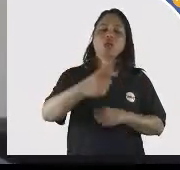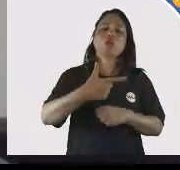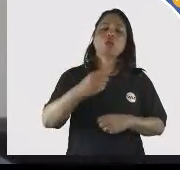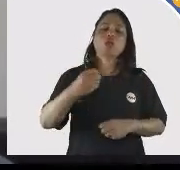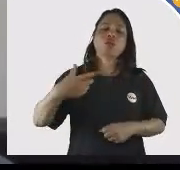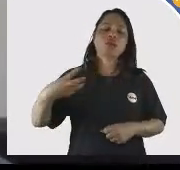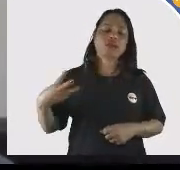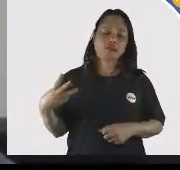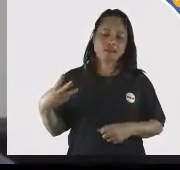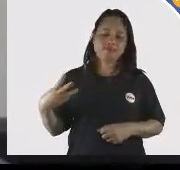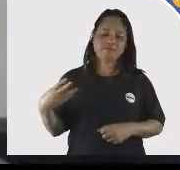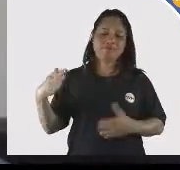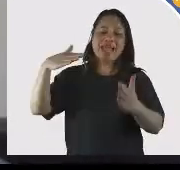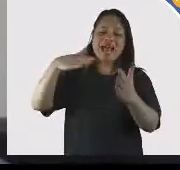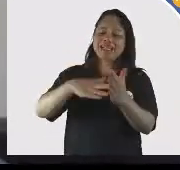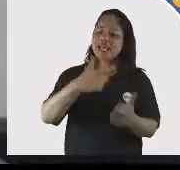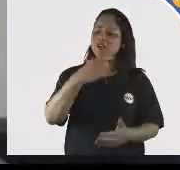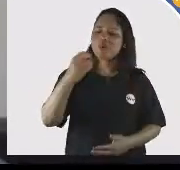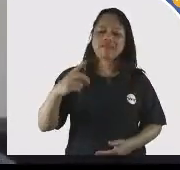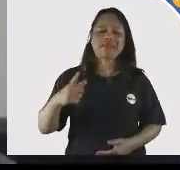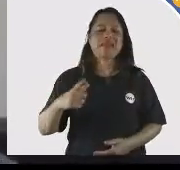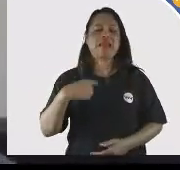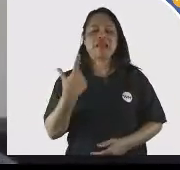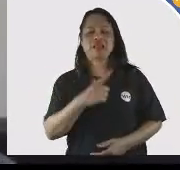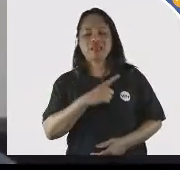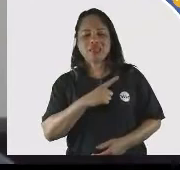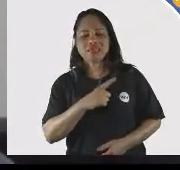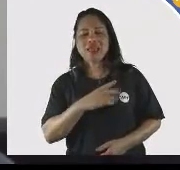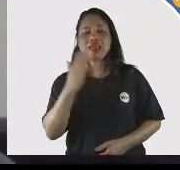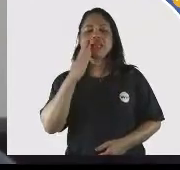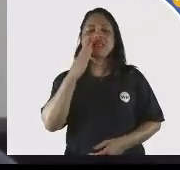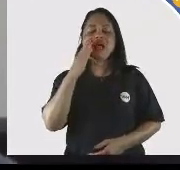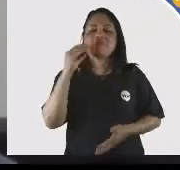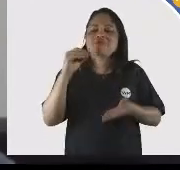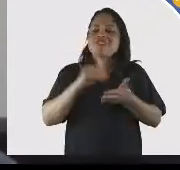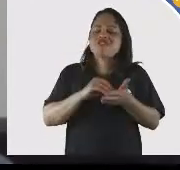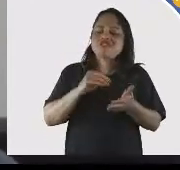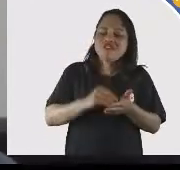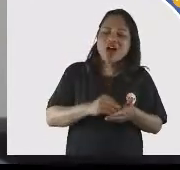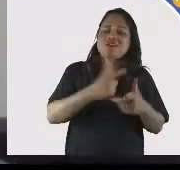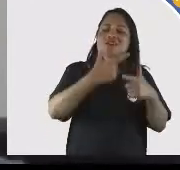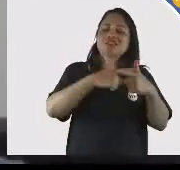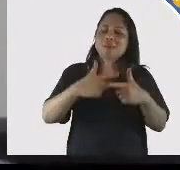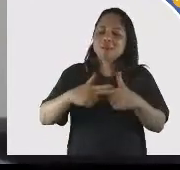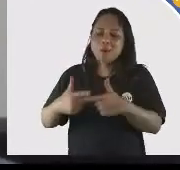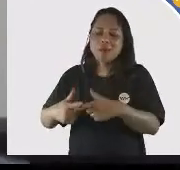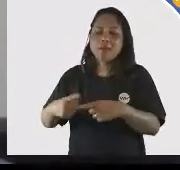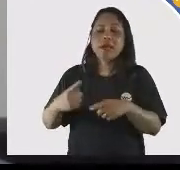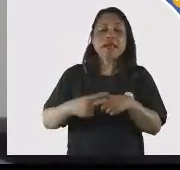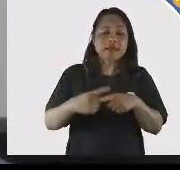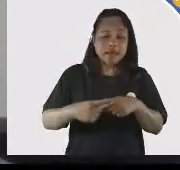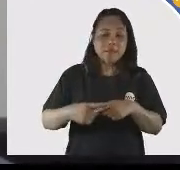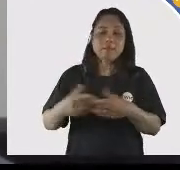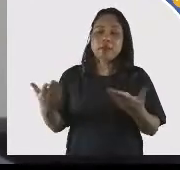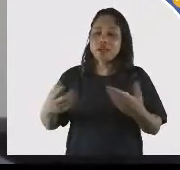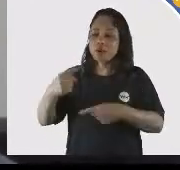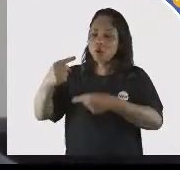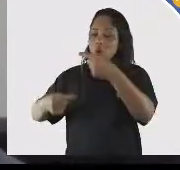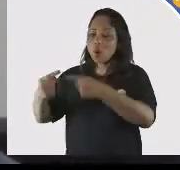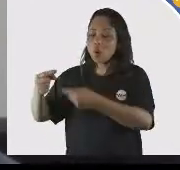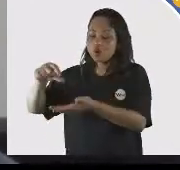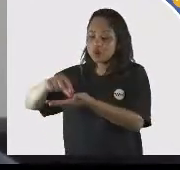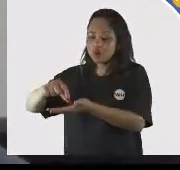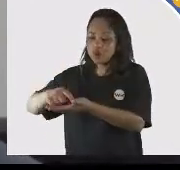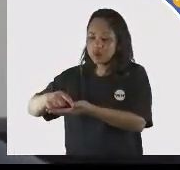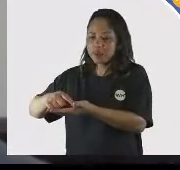Até lá nós ainda sofreremos uma certa estabilidade ainda pelo semicondutores que é o principal componente hoje que falta na indústria